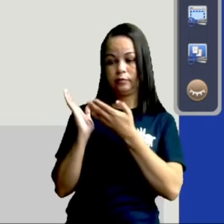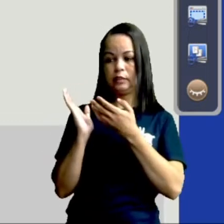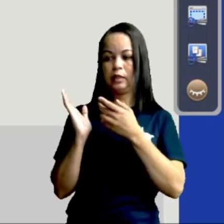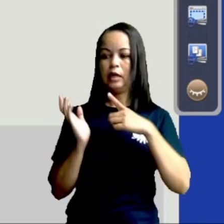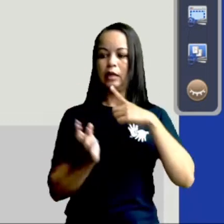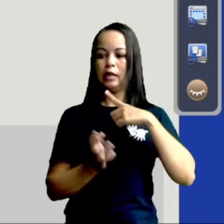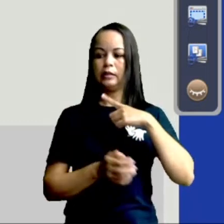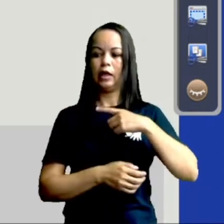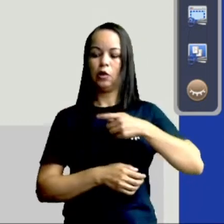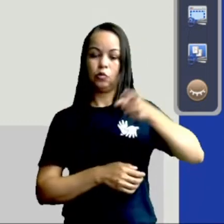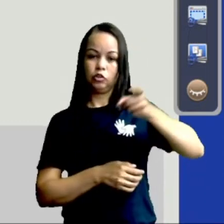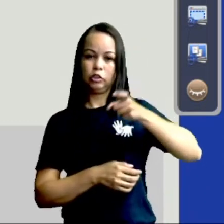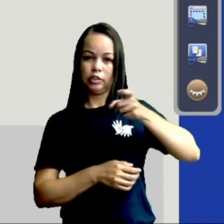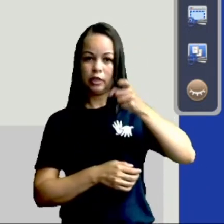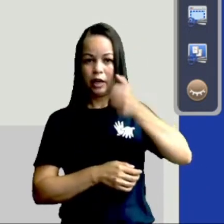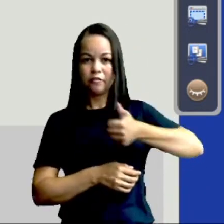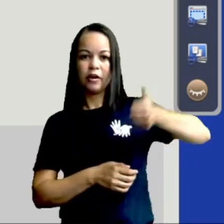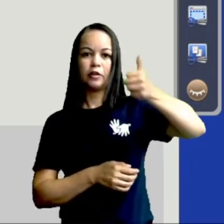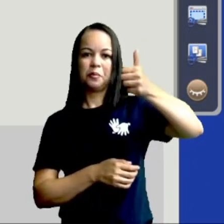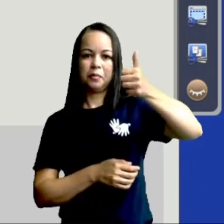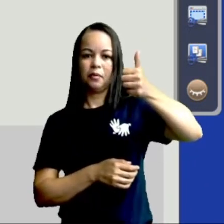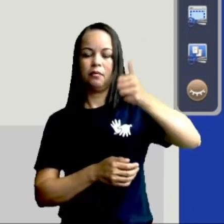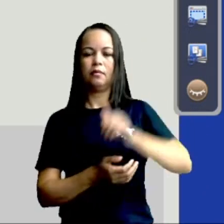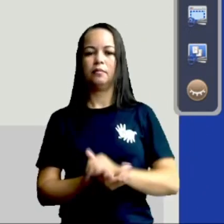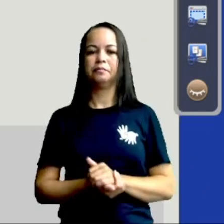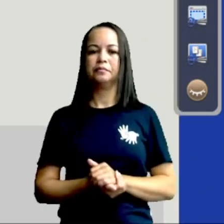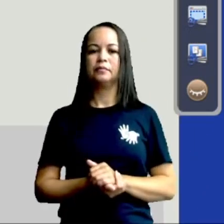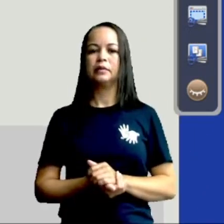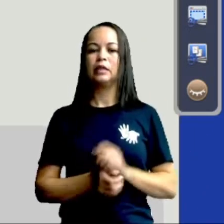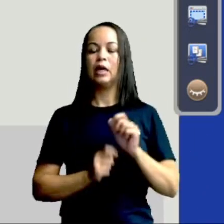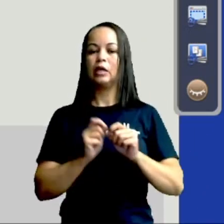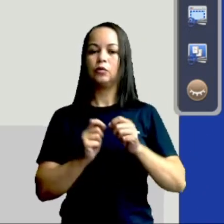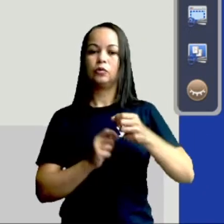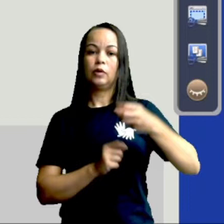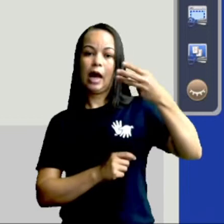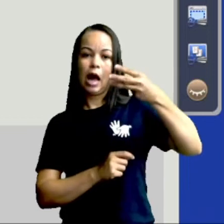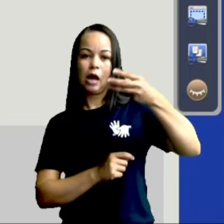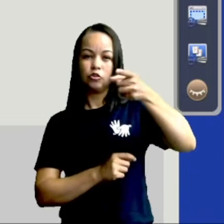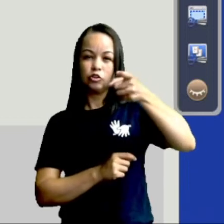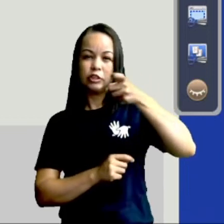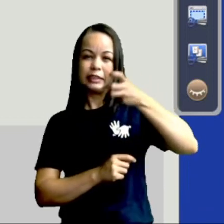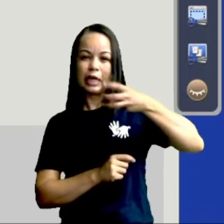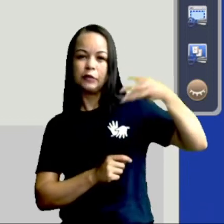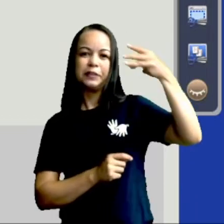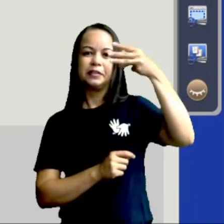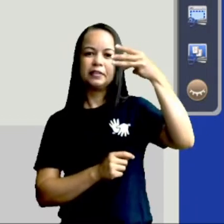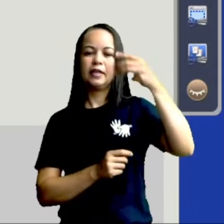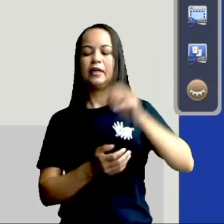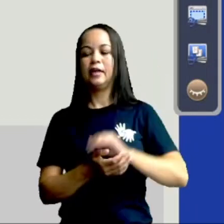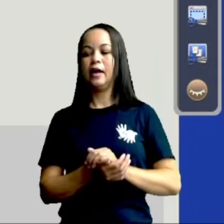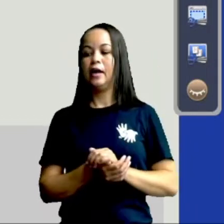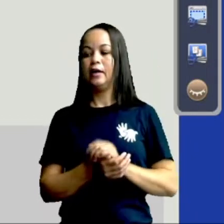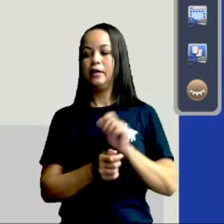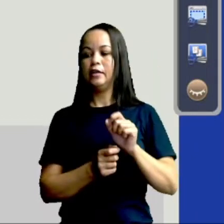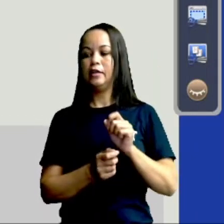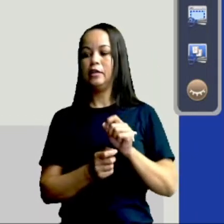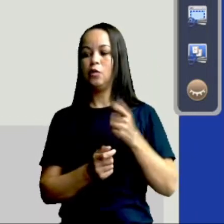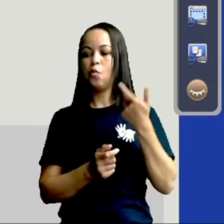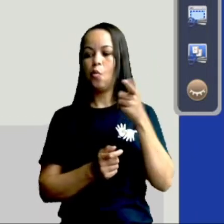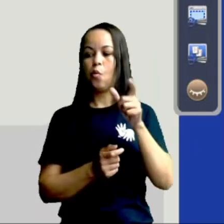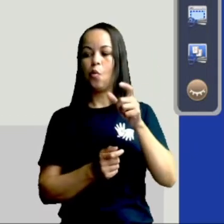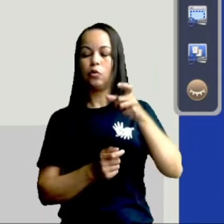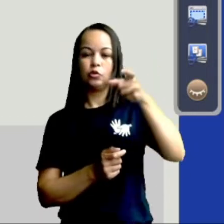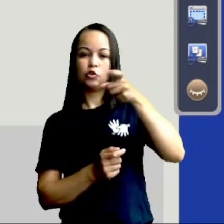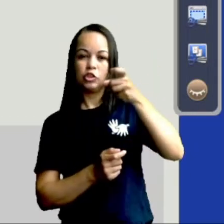está elevado à primeira, no de cá a terceira e aqui está ao quadrado. Quem é o maior expoente? Não é